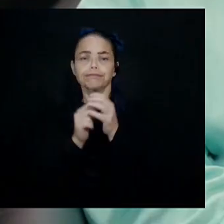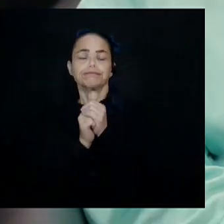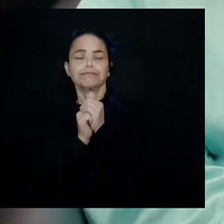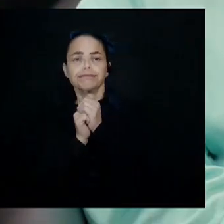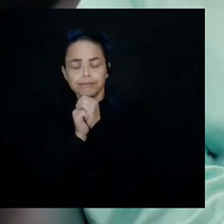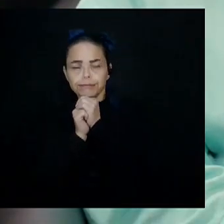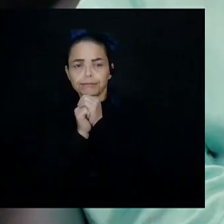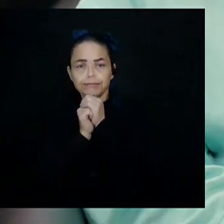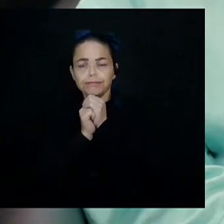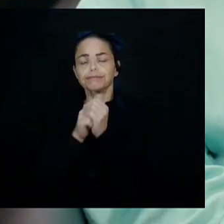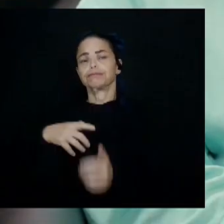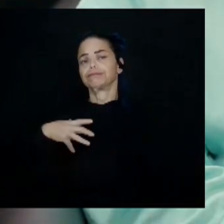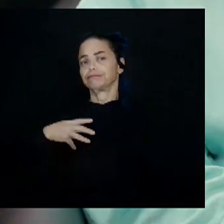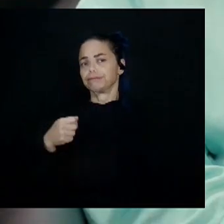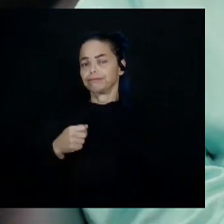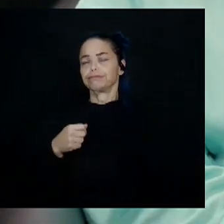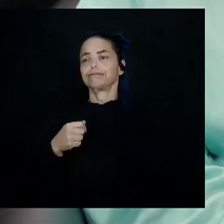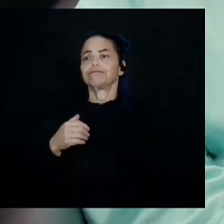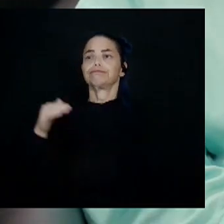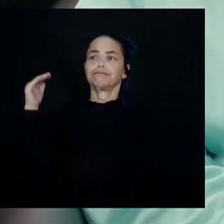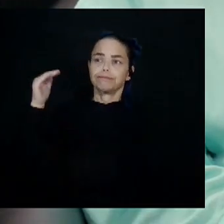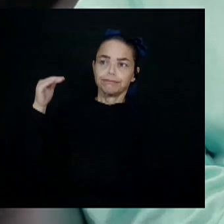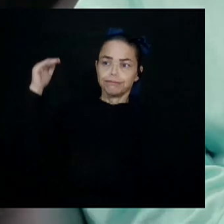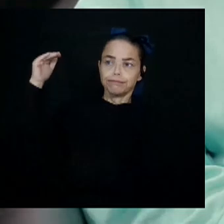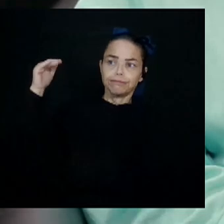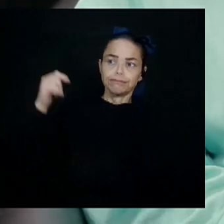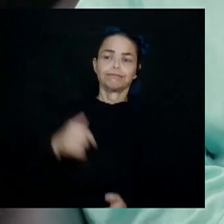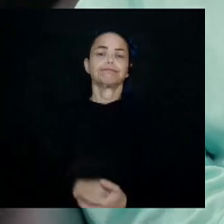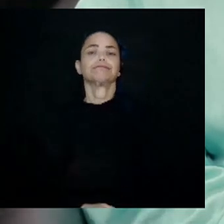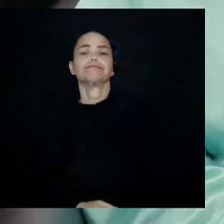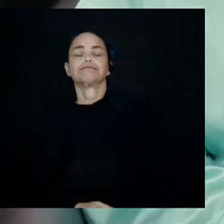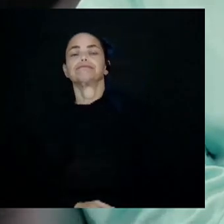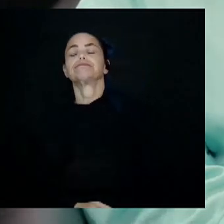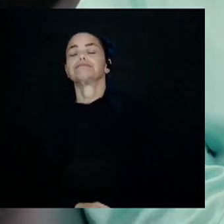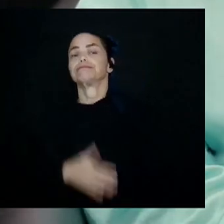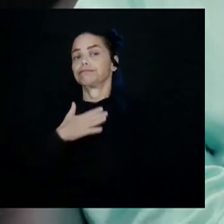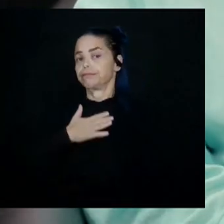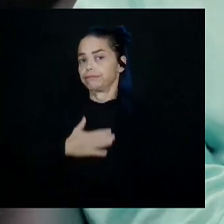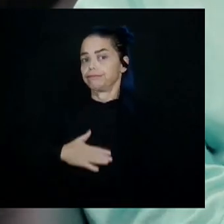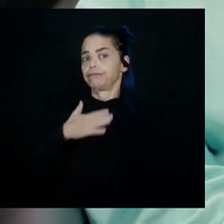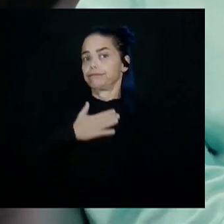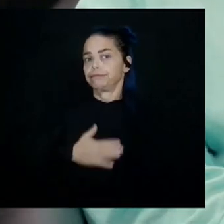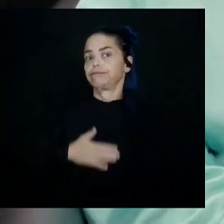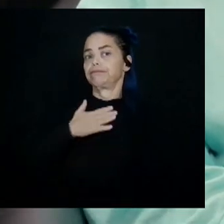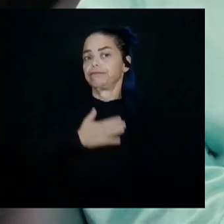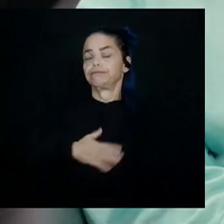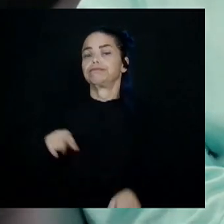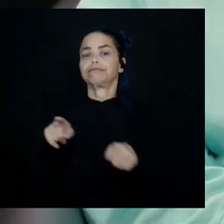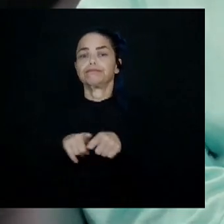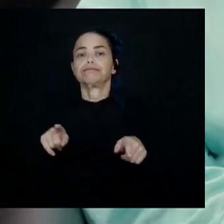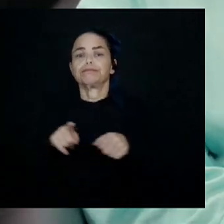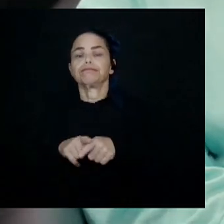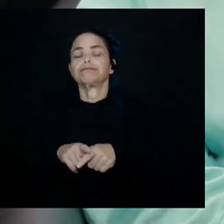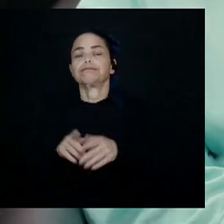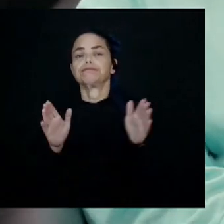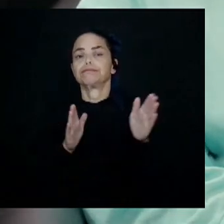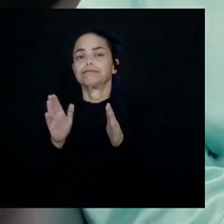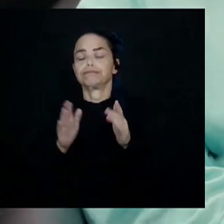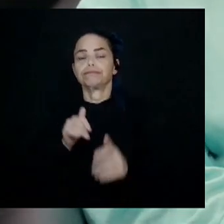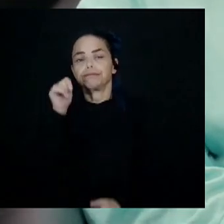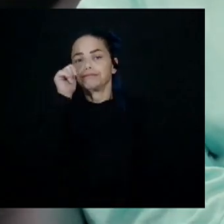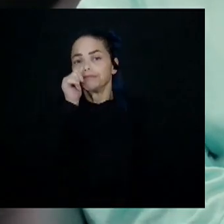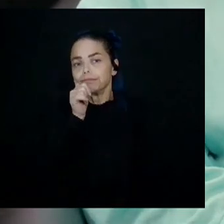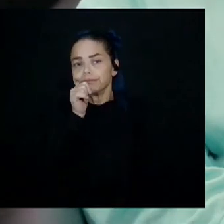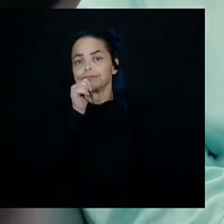Meu filho está crescendo muito, vai ficar baixinho. Então, calma. E também é a fase na menina que